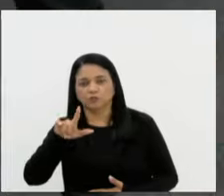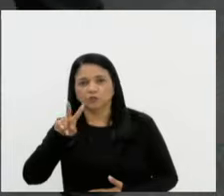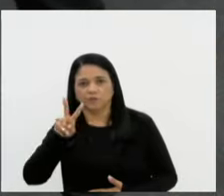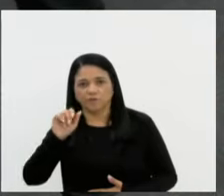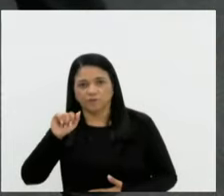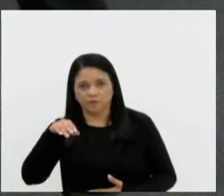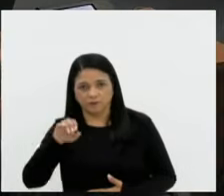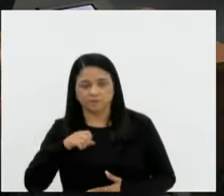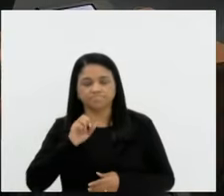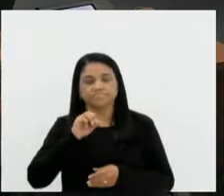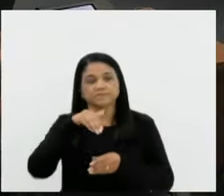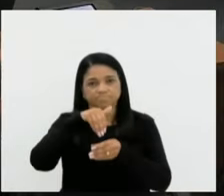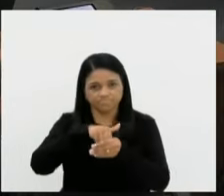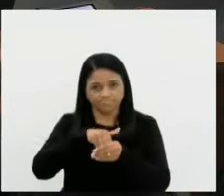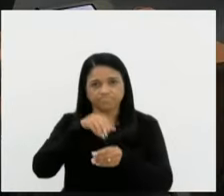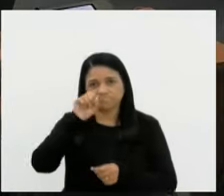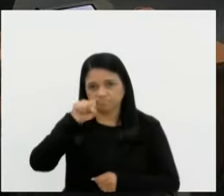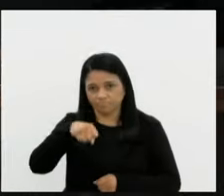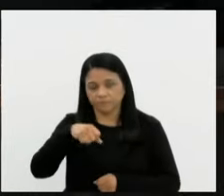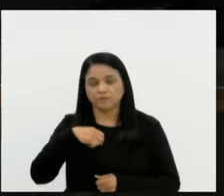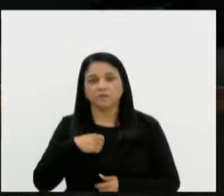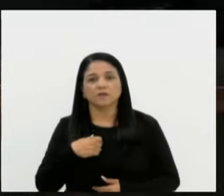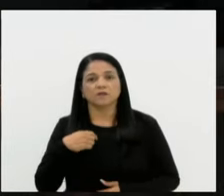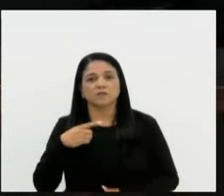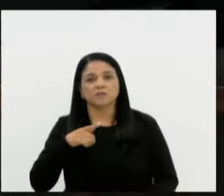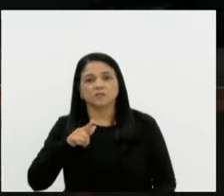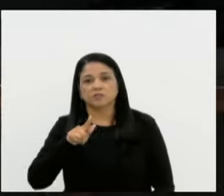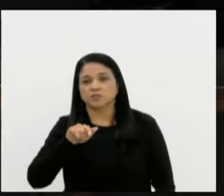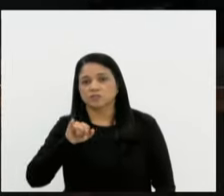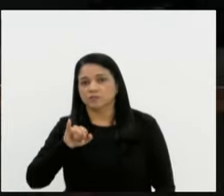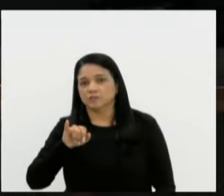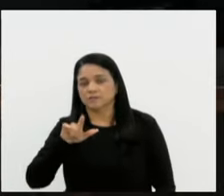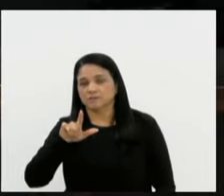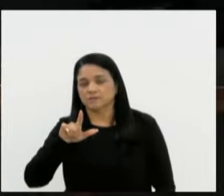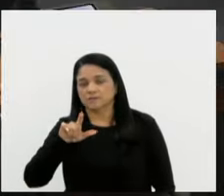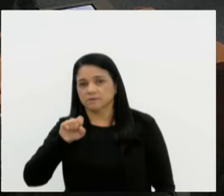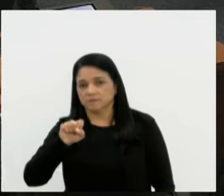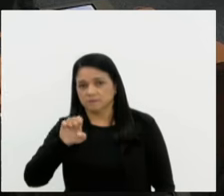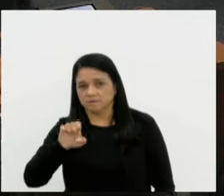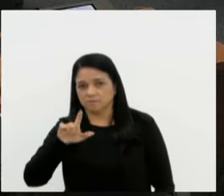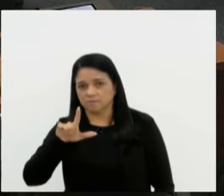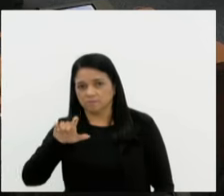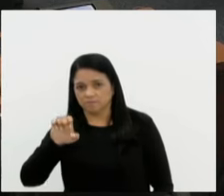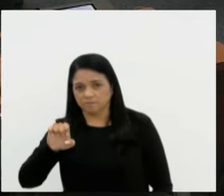Presidente, sim. Obrigado. Deputada Gisele Monteiro.